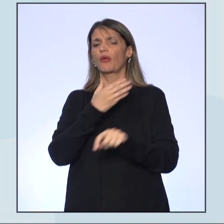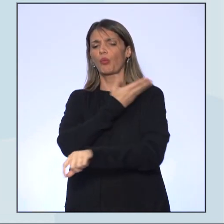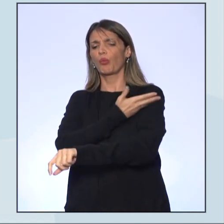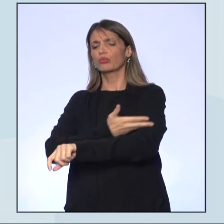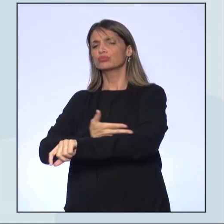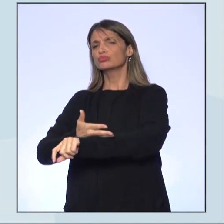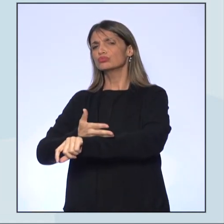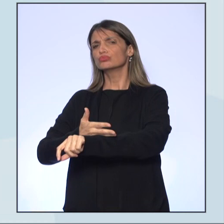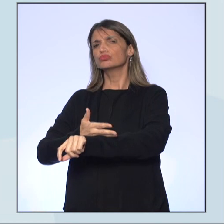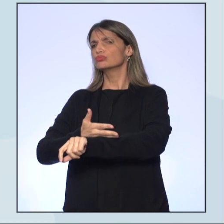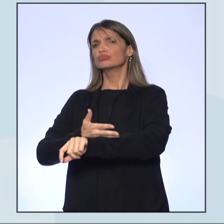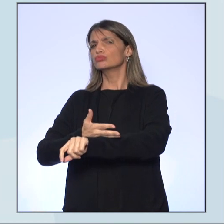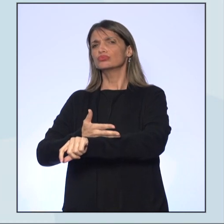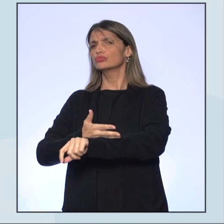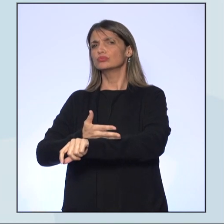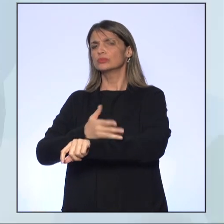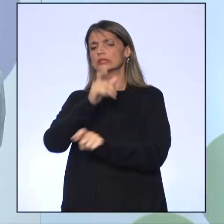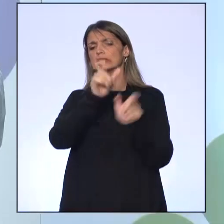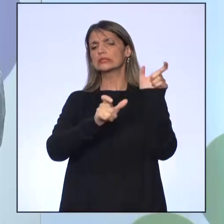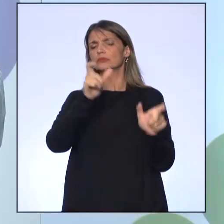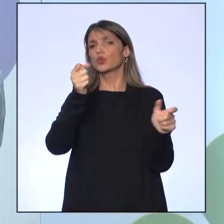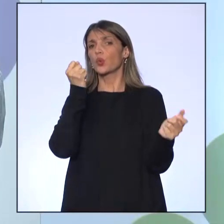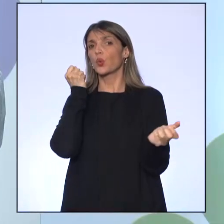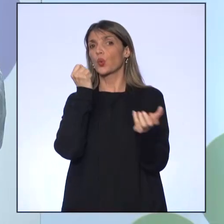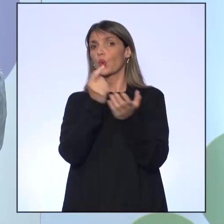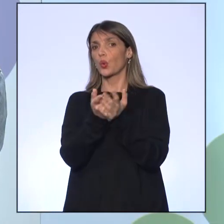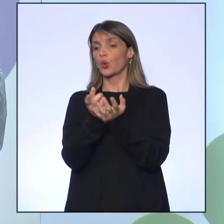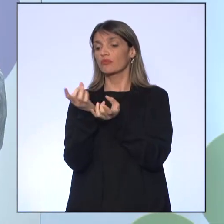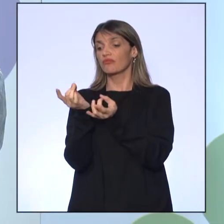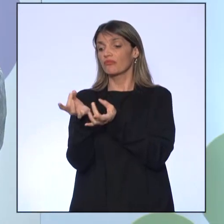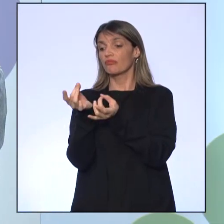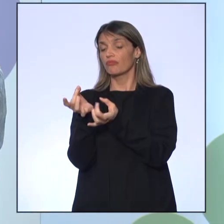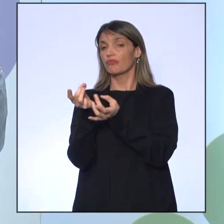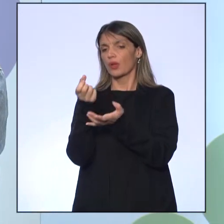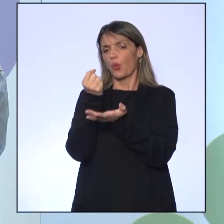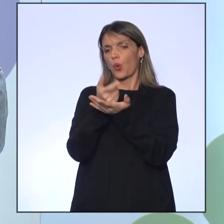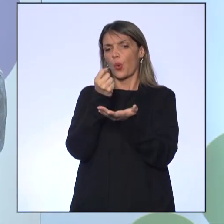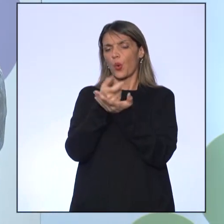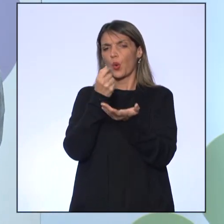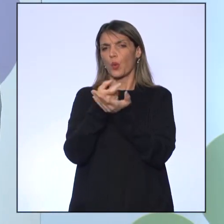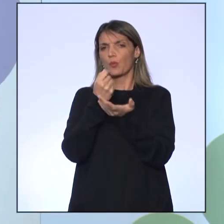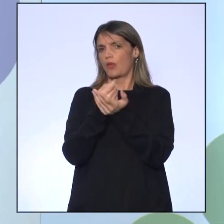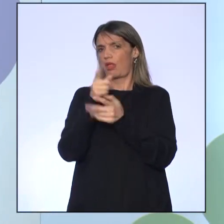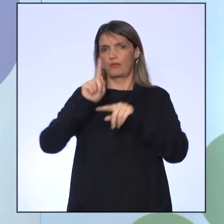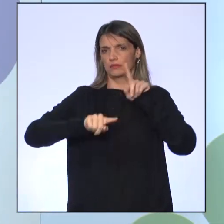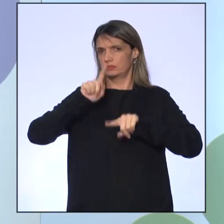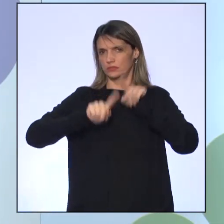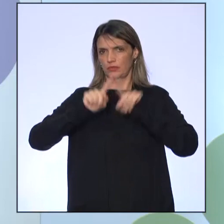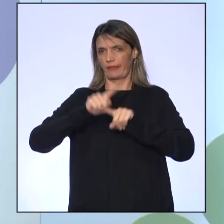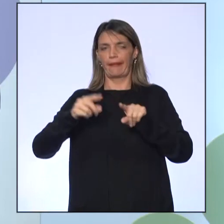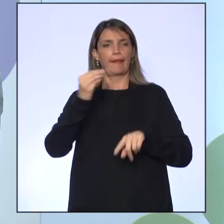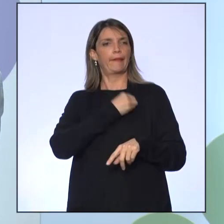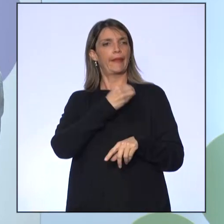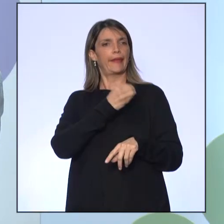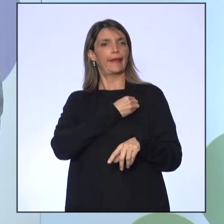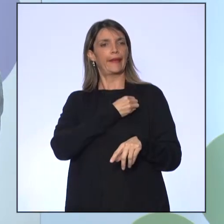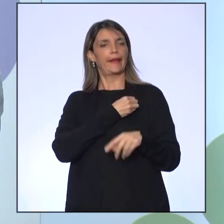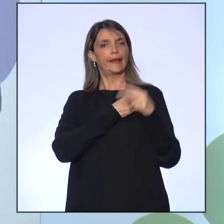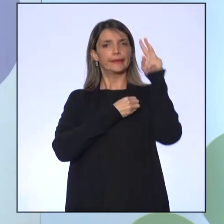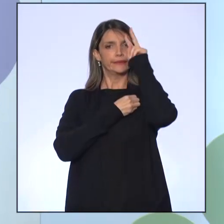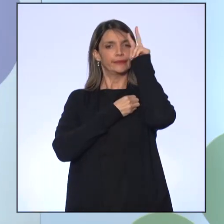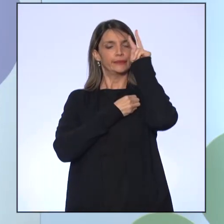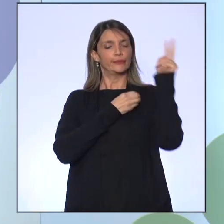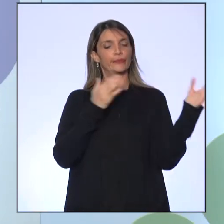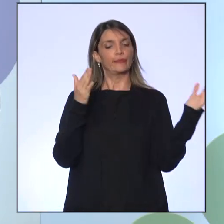entre os fiéis dessa igreja da compra de indulgências, né? Aquela coisa que eu falei, vamos pecar de segunda a sexta, no domingo a gente compra a